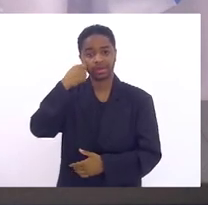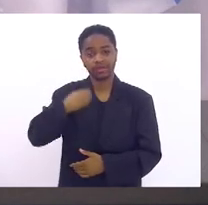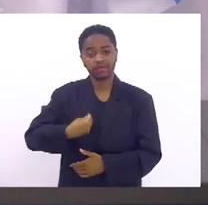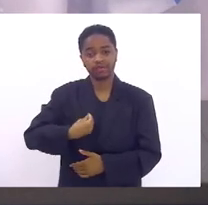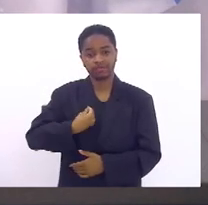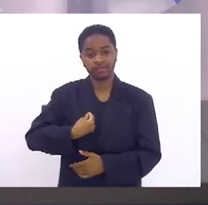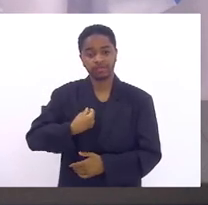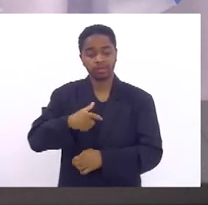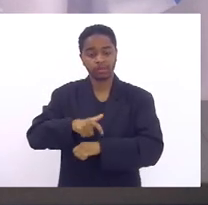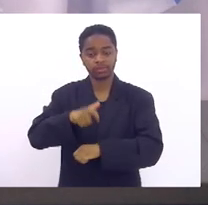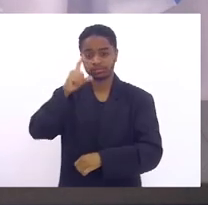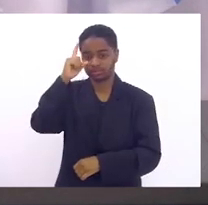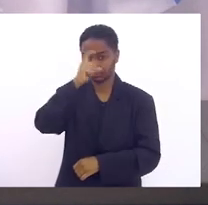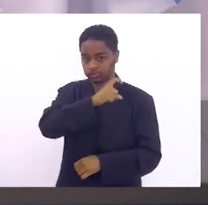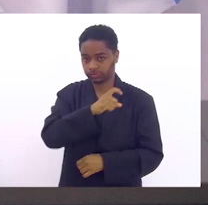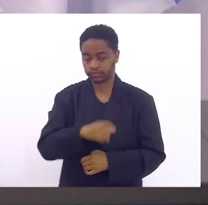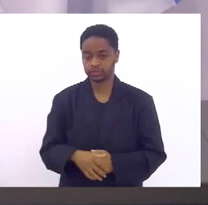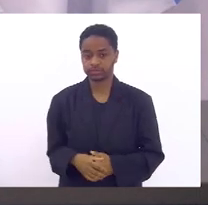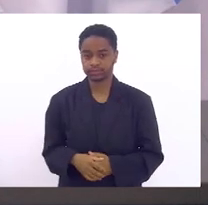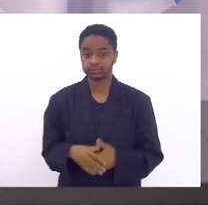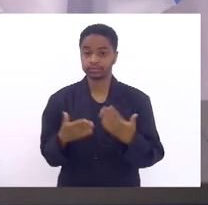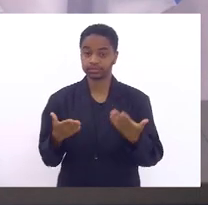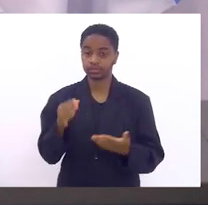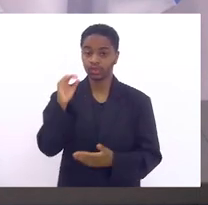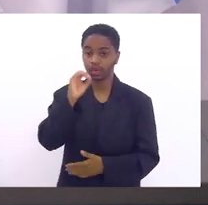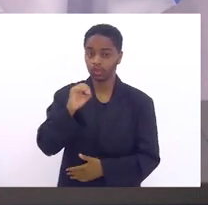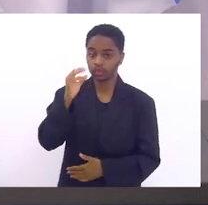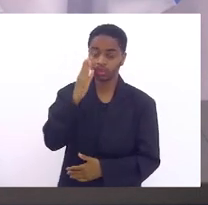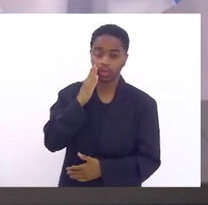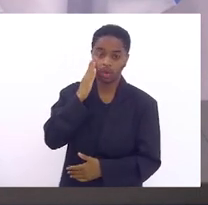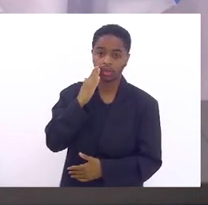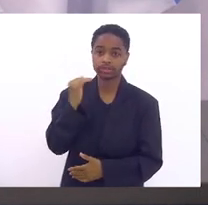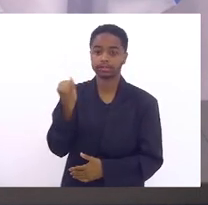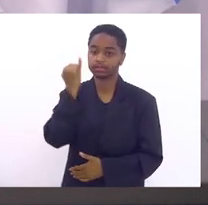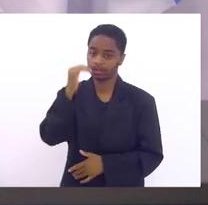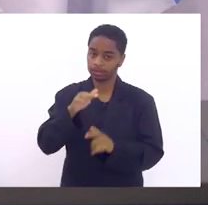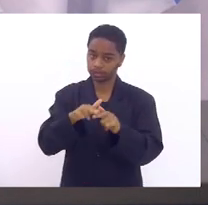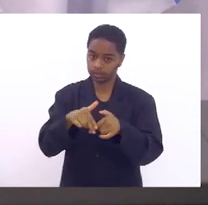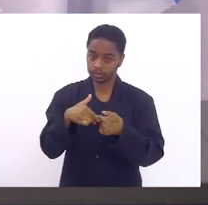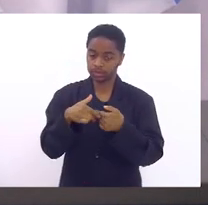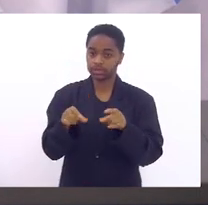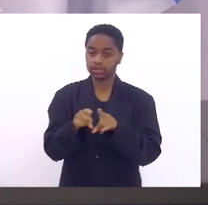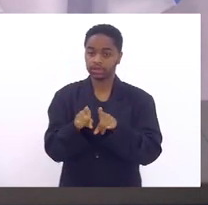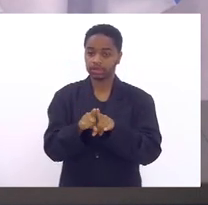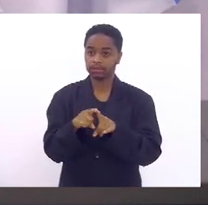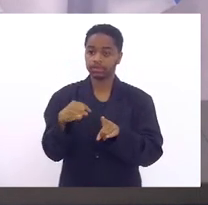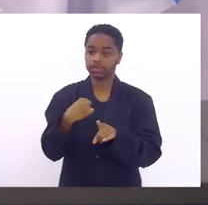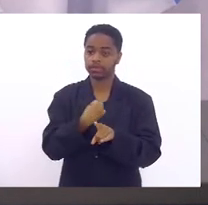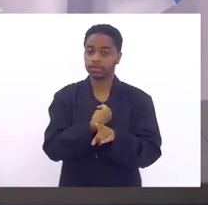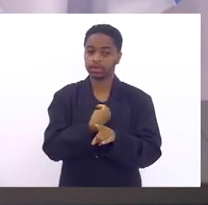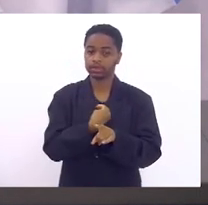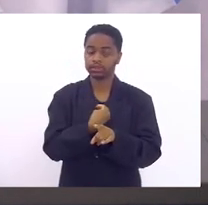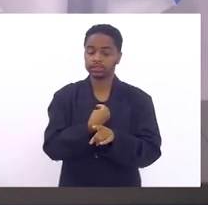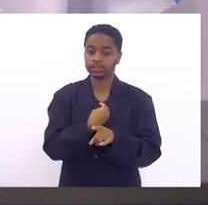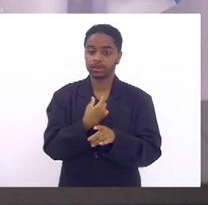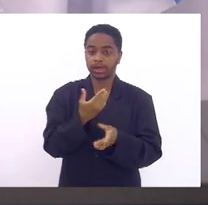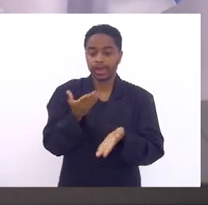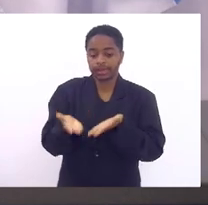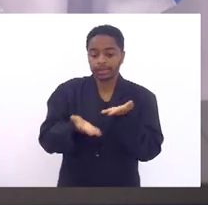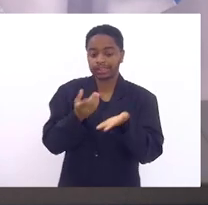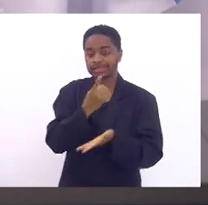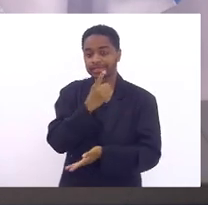extremamente difícil então o Outubro Rosa foi importante por isso a gente fez seis sem atendimentos